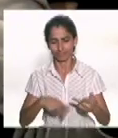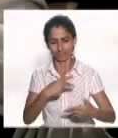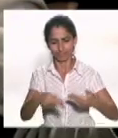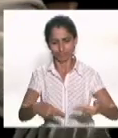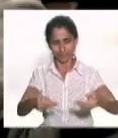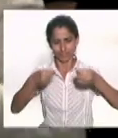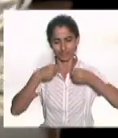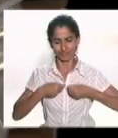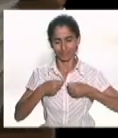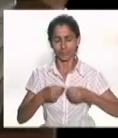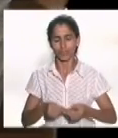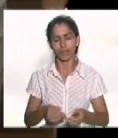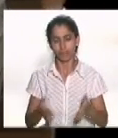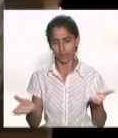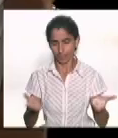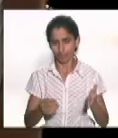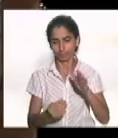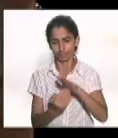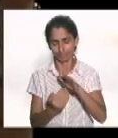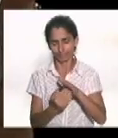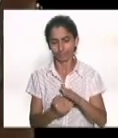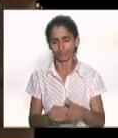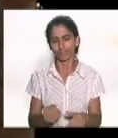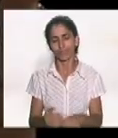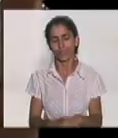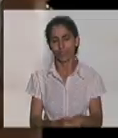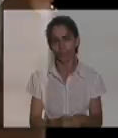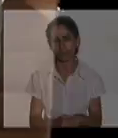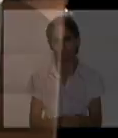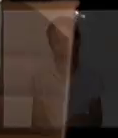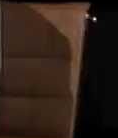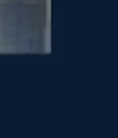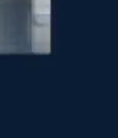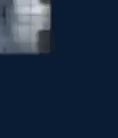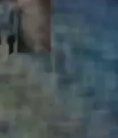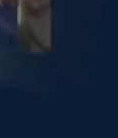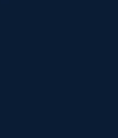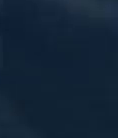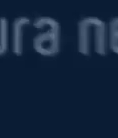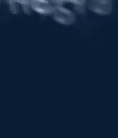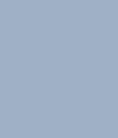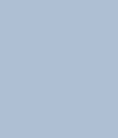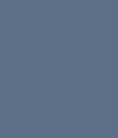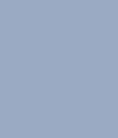Saúde. Gente, vamos ter que fazer agora um pequeno intervalo, mas já já a gente volta.